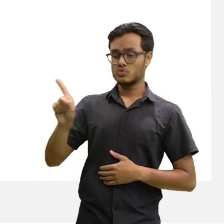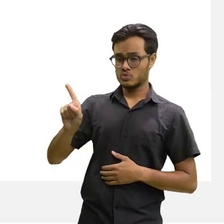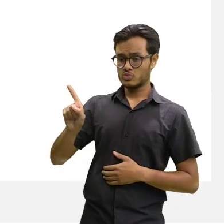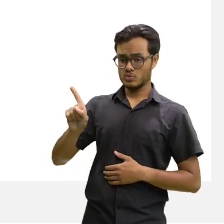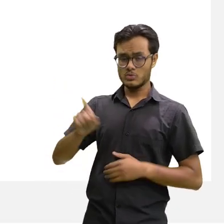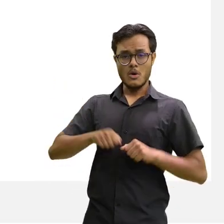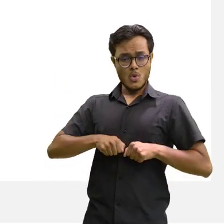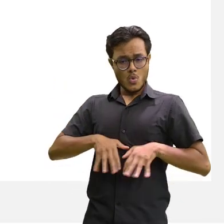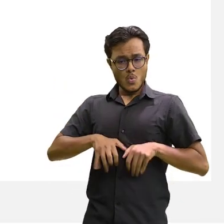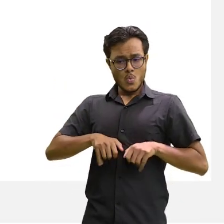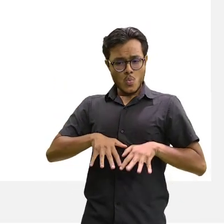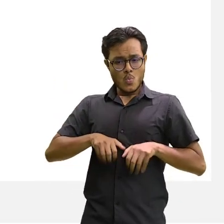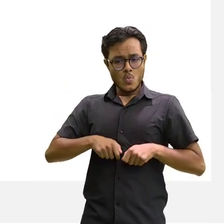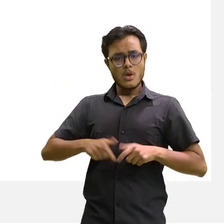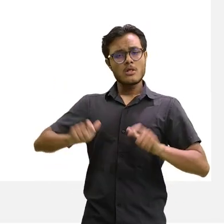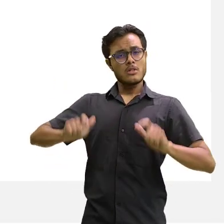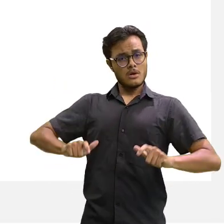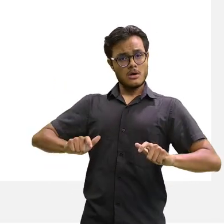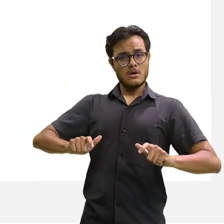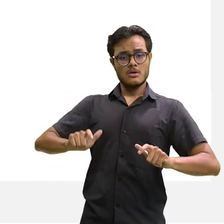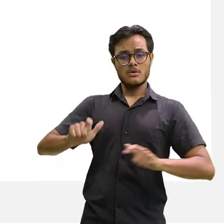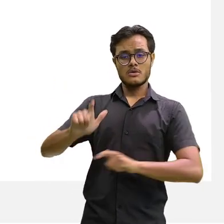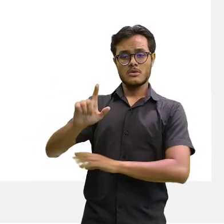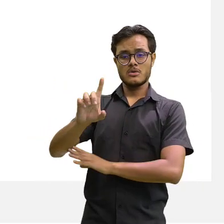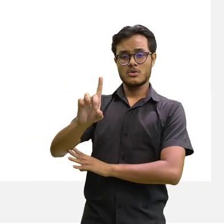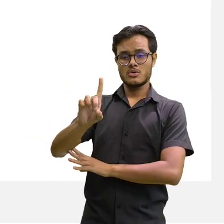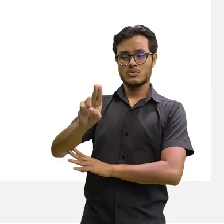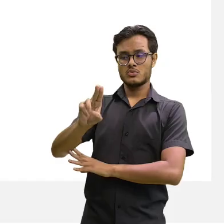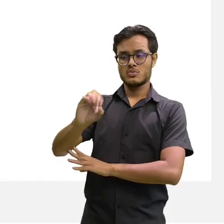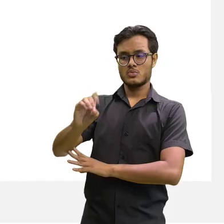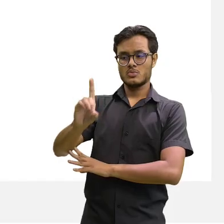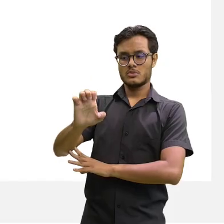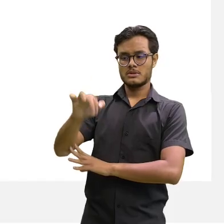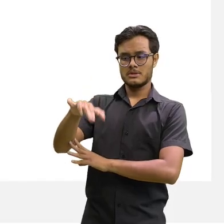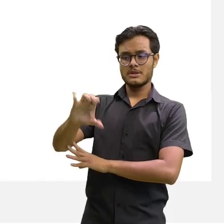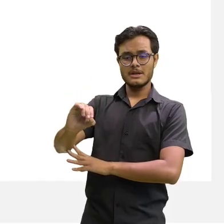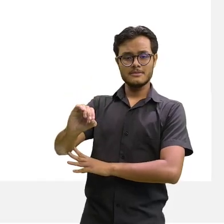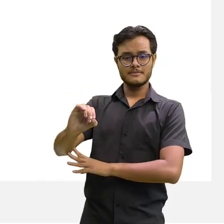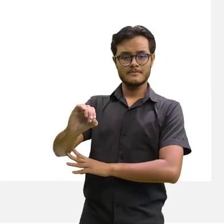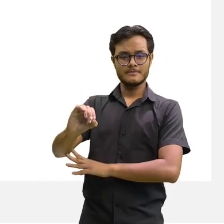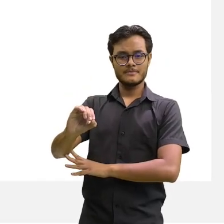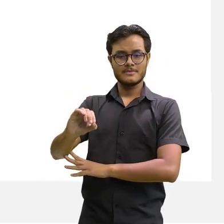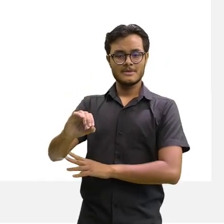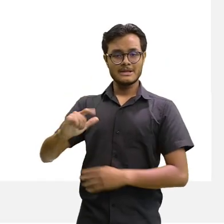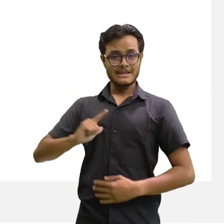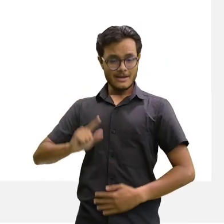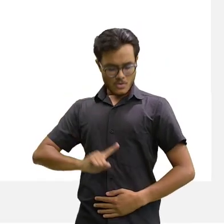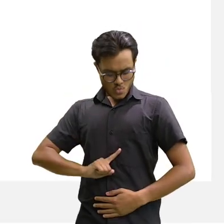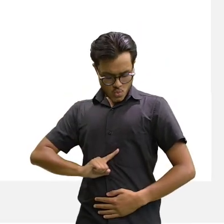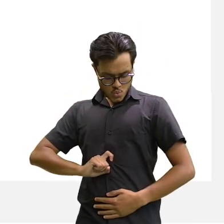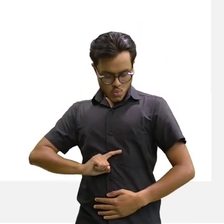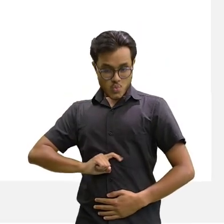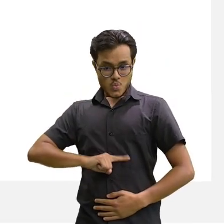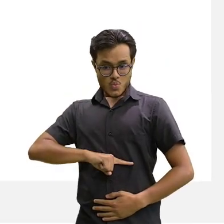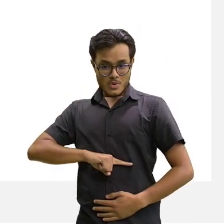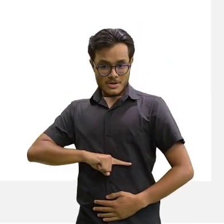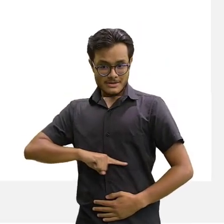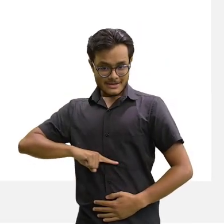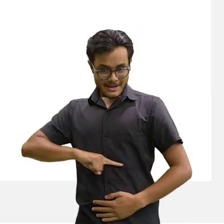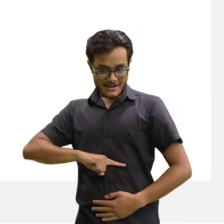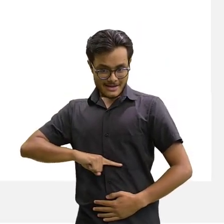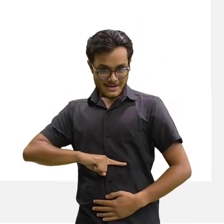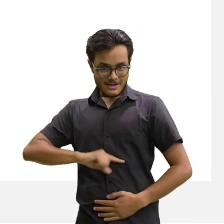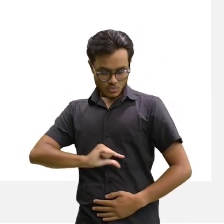no duodeno, por esse canalzinho que tem no pâncreas, tá? Junto com o